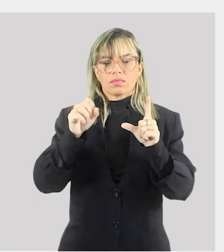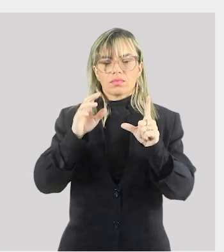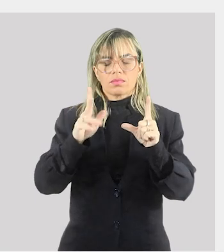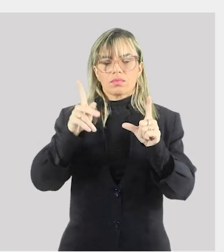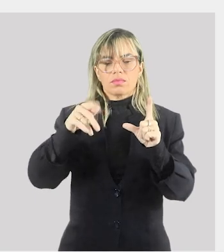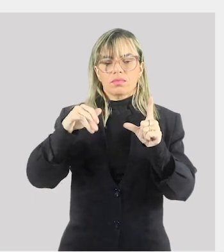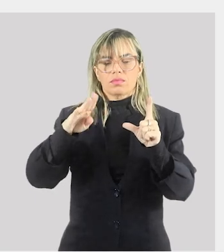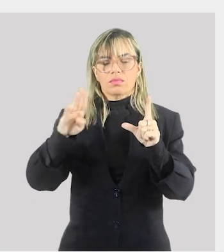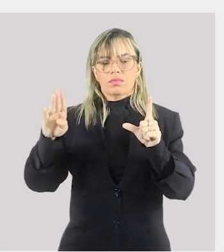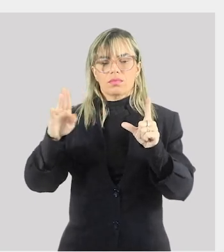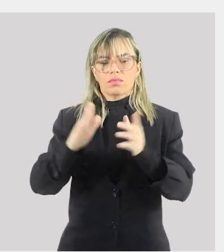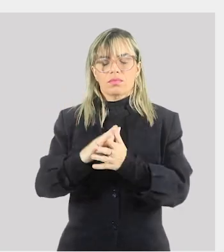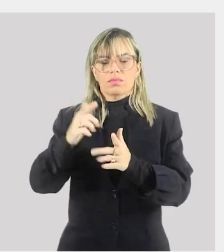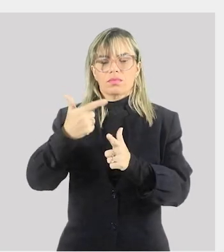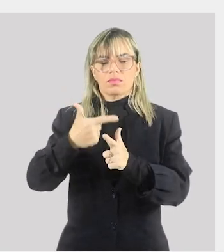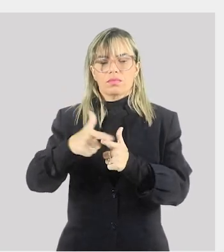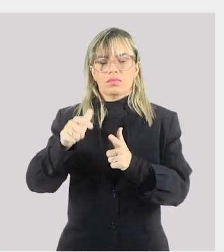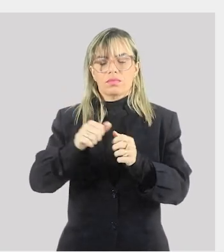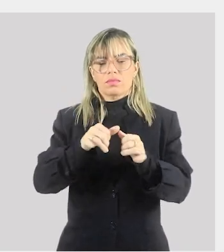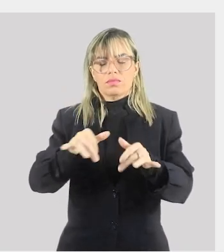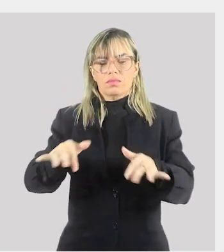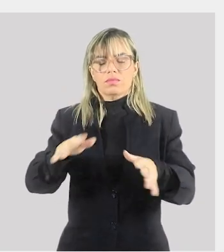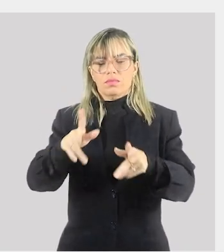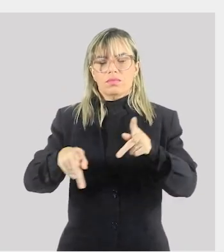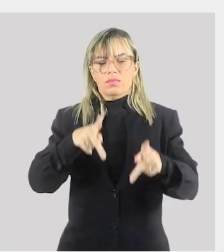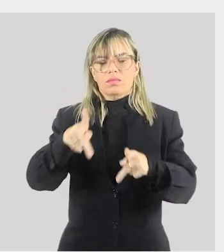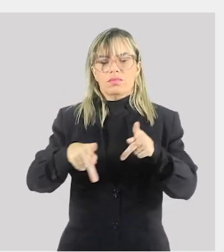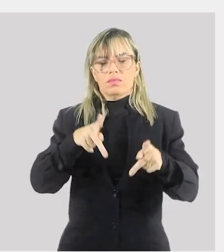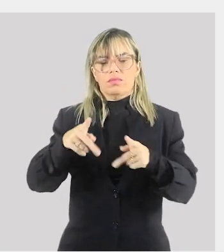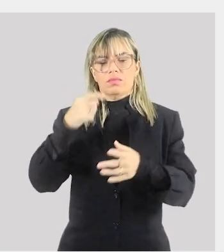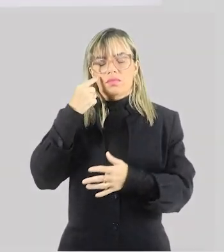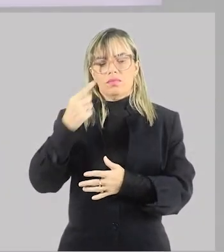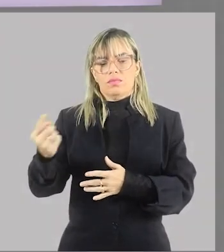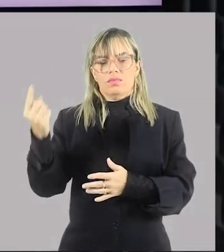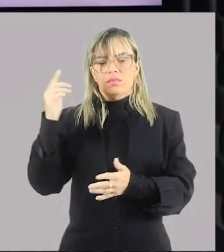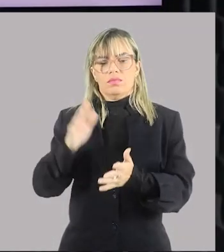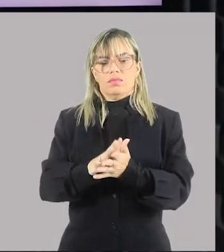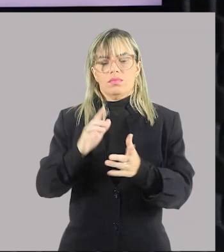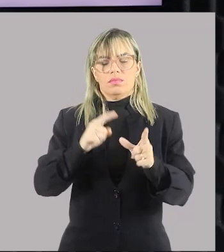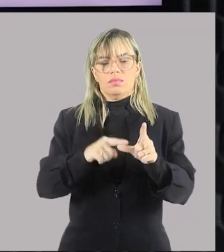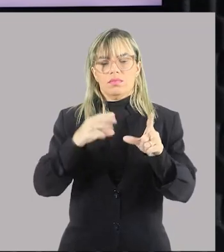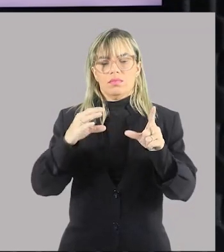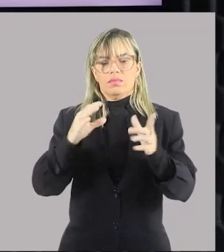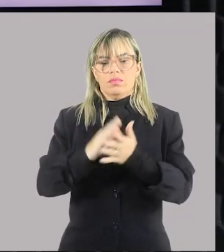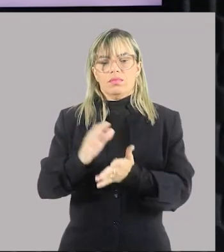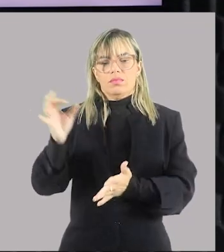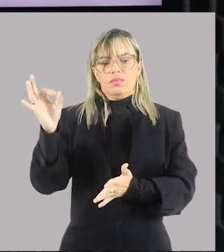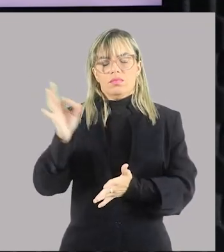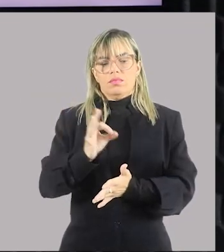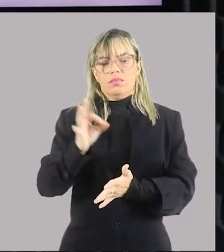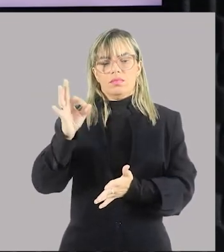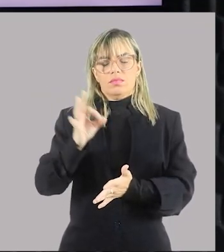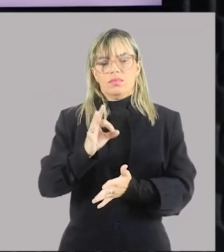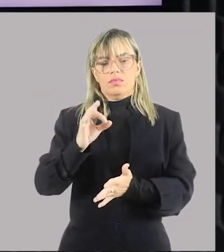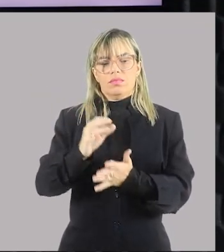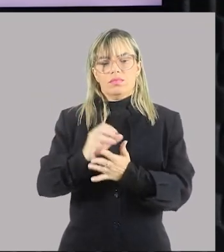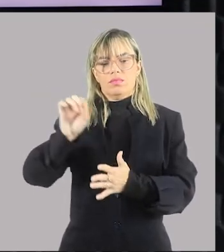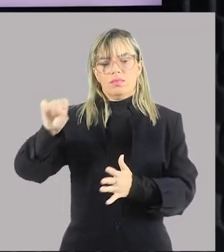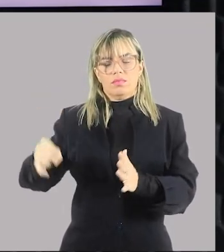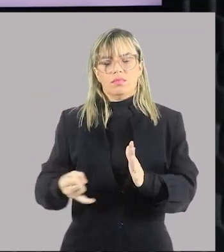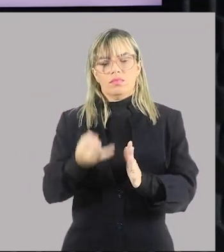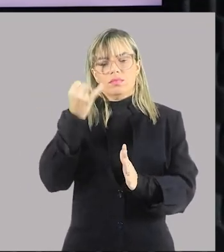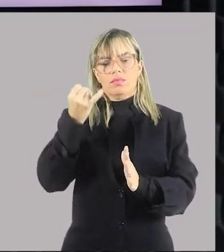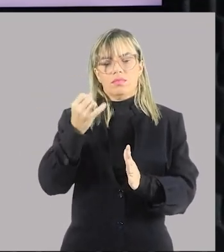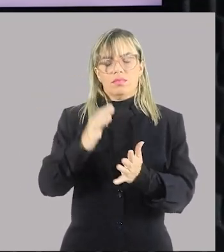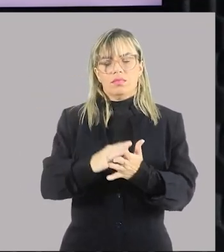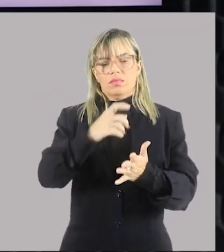Bruto com a distribuição de quê? De renda. Então, taxas de juros, senhores, o que tem a ver taxas de juros com o nosso desenvolvimento